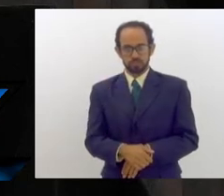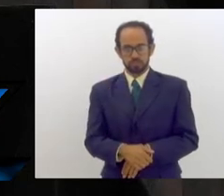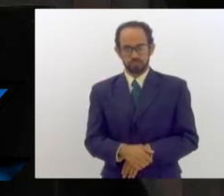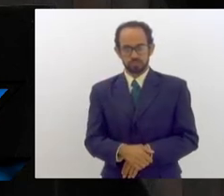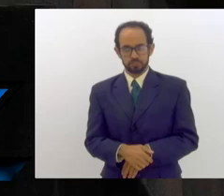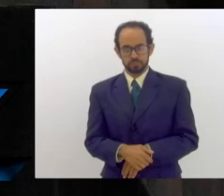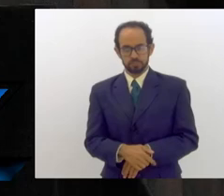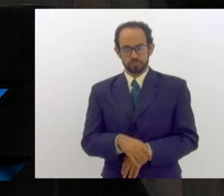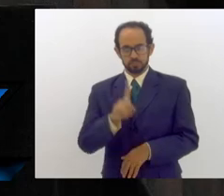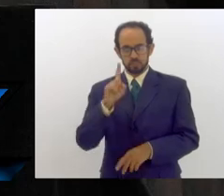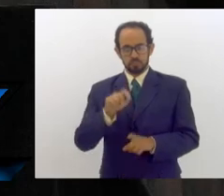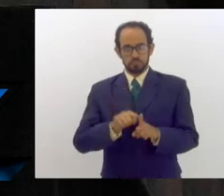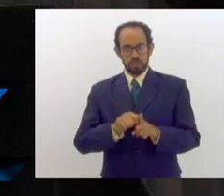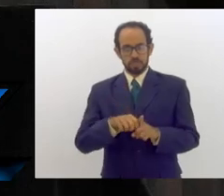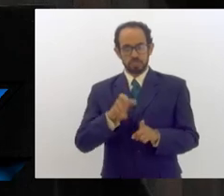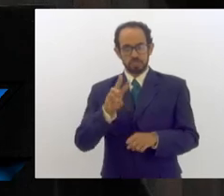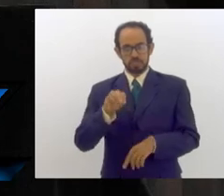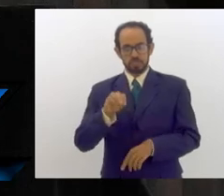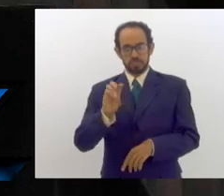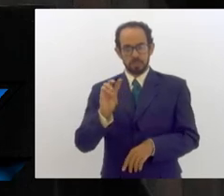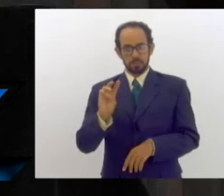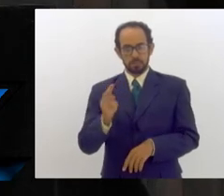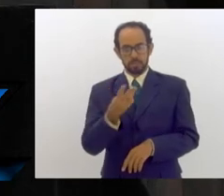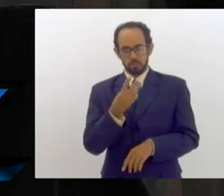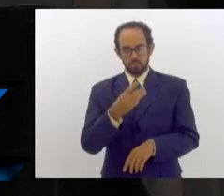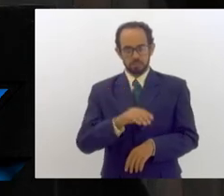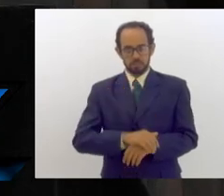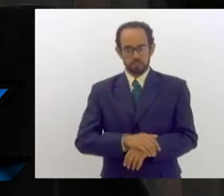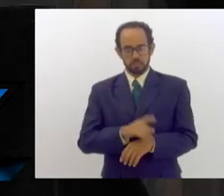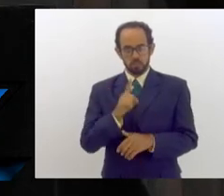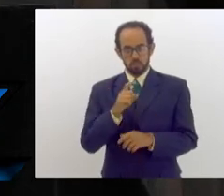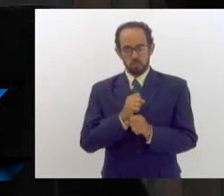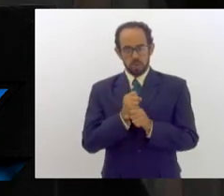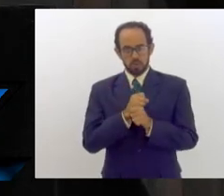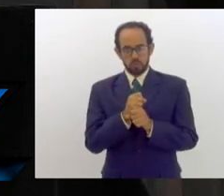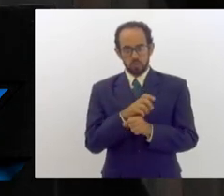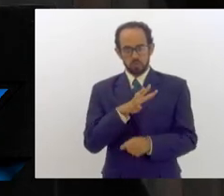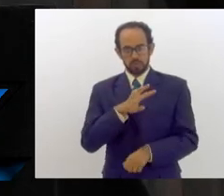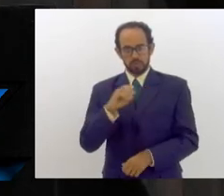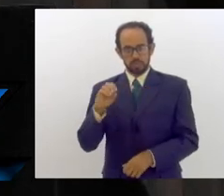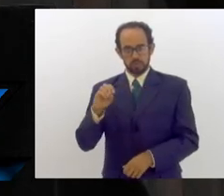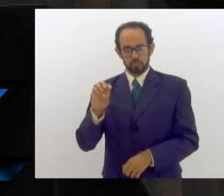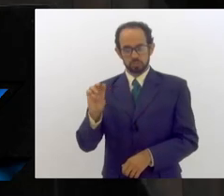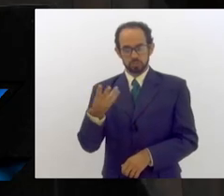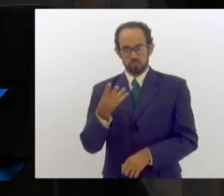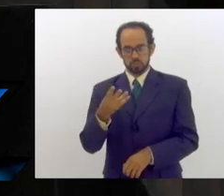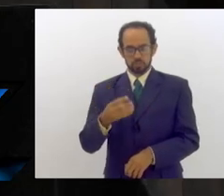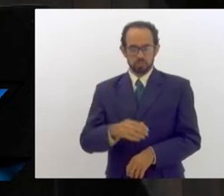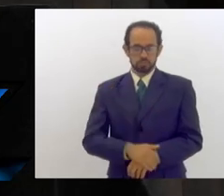no mês 30 milhões no ano uns 400 milhões de reais